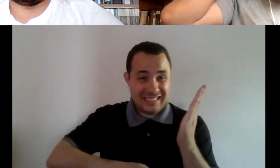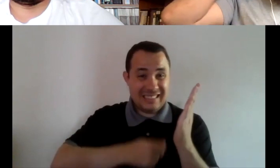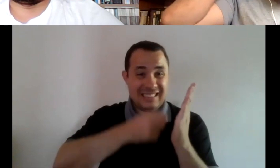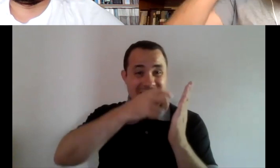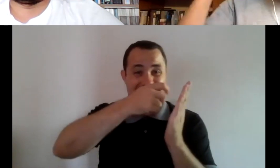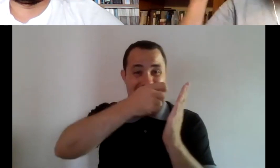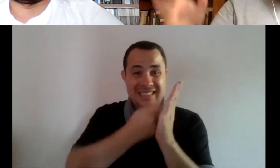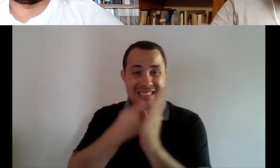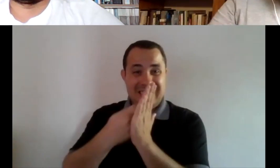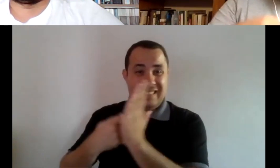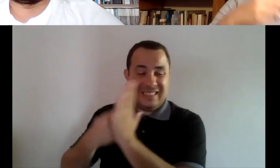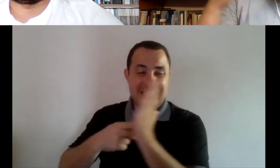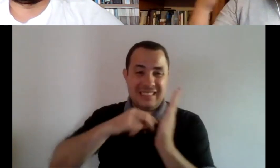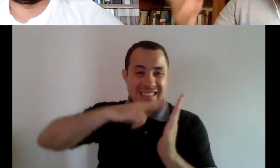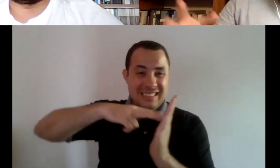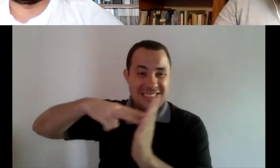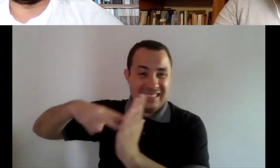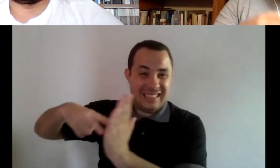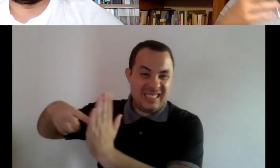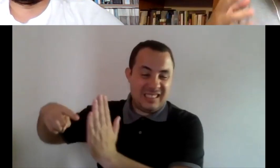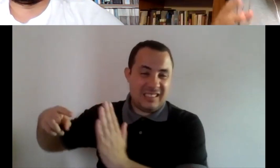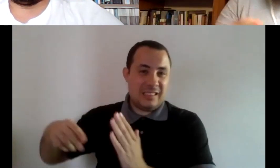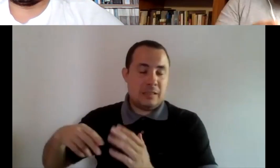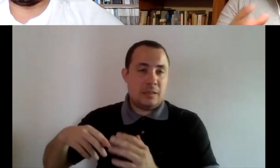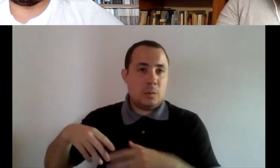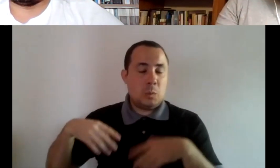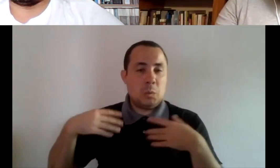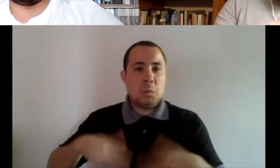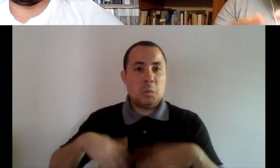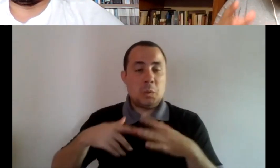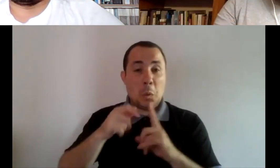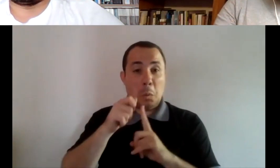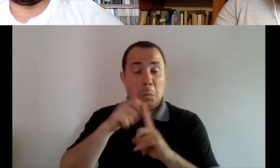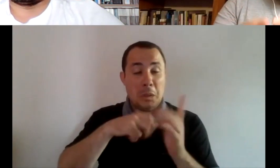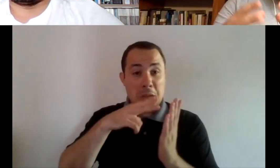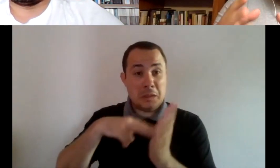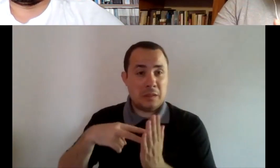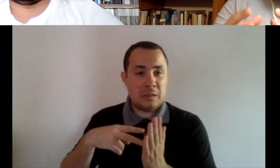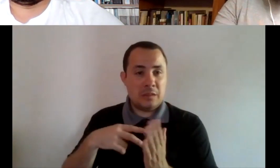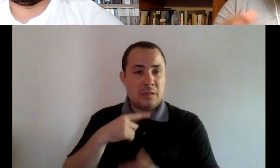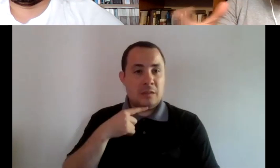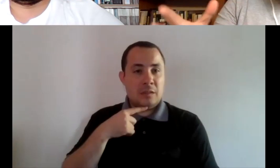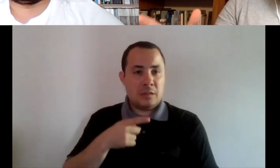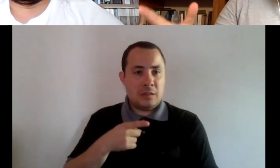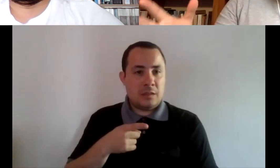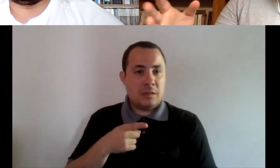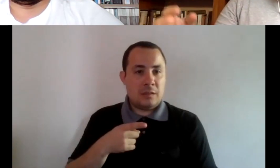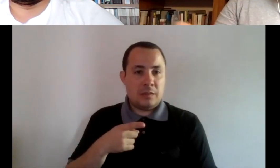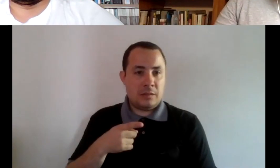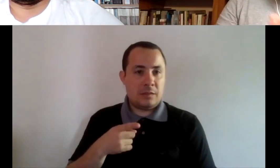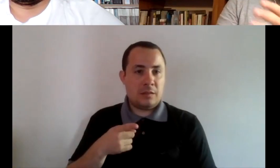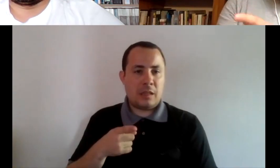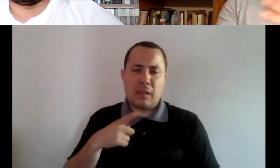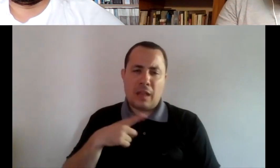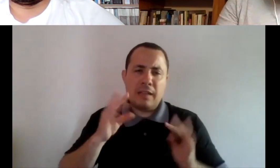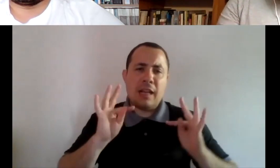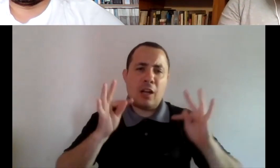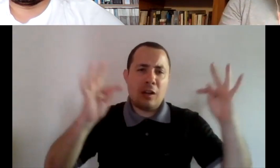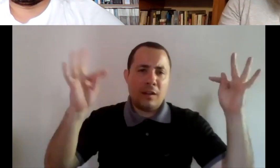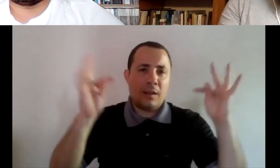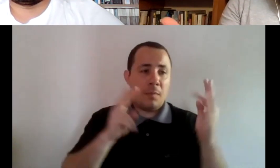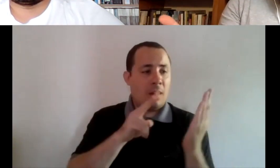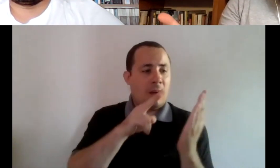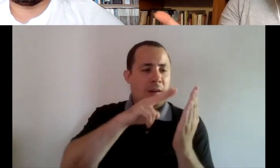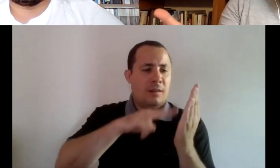apesar de tecnologia estar se diversificando e tudo, a leitura ainda é a leitura. Ela toma um tempo da leitura. Sentar e ler um